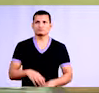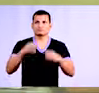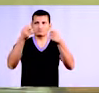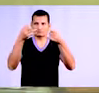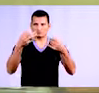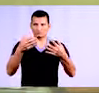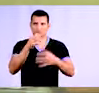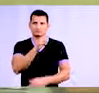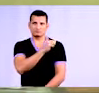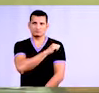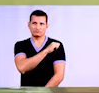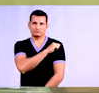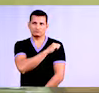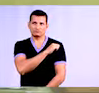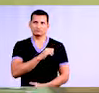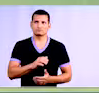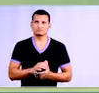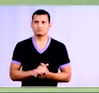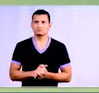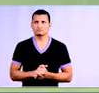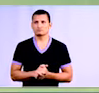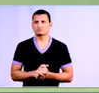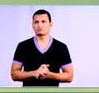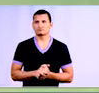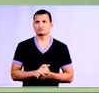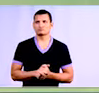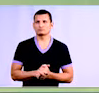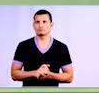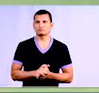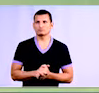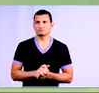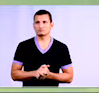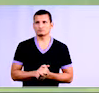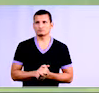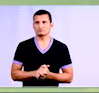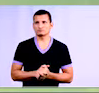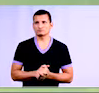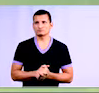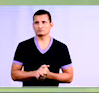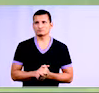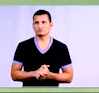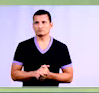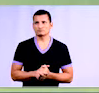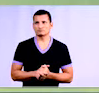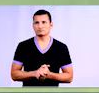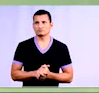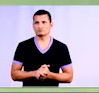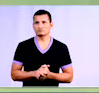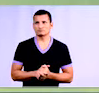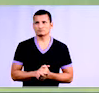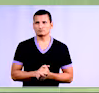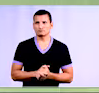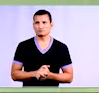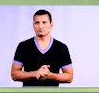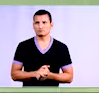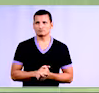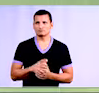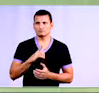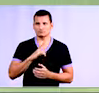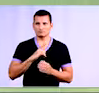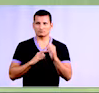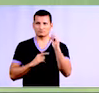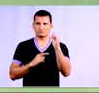que... Né, eu risco para o senhor. A produção, exatamente, ficasse no chat. Então, olha só. Veja bem, é muito simples. Você tem do lado